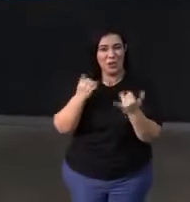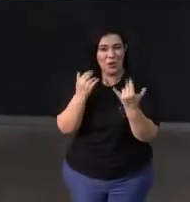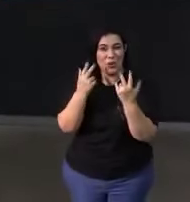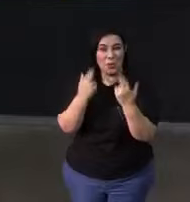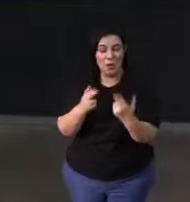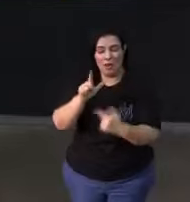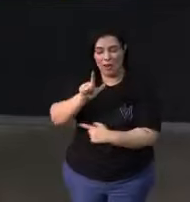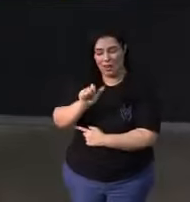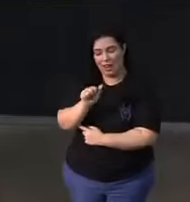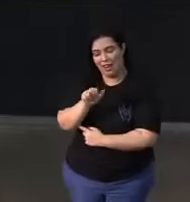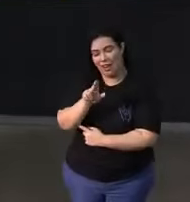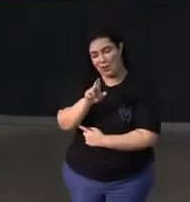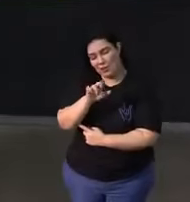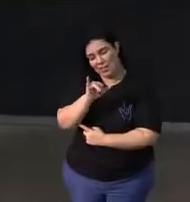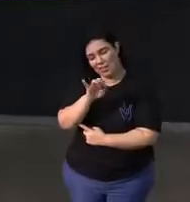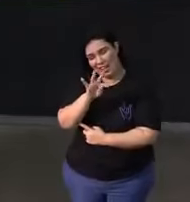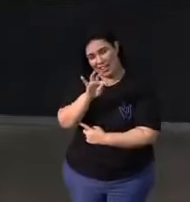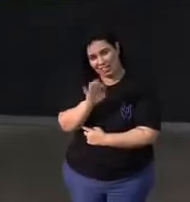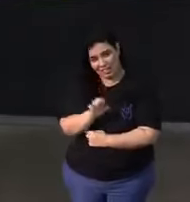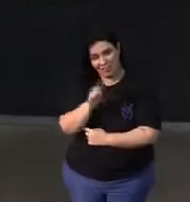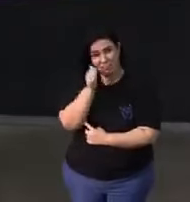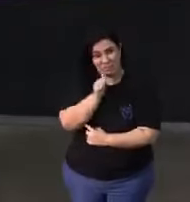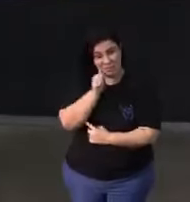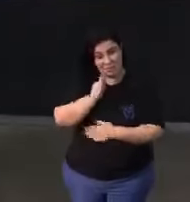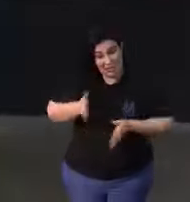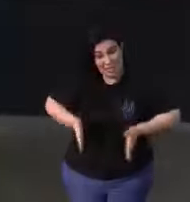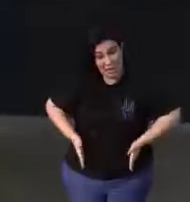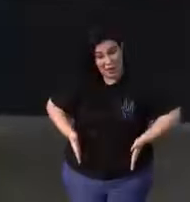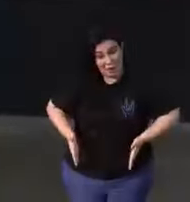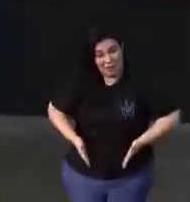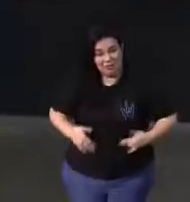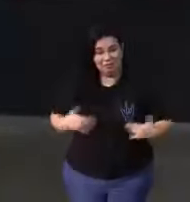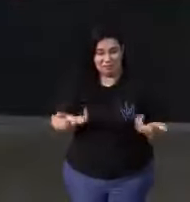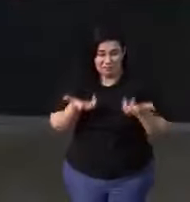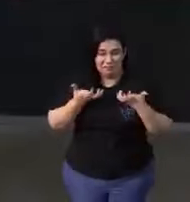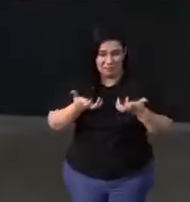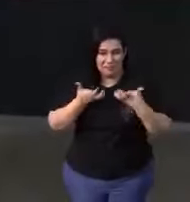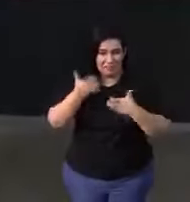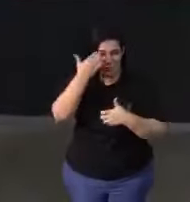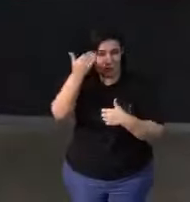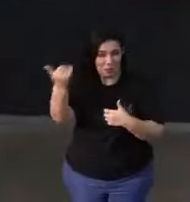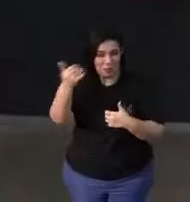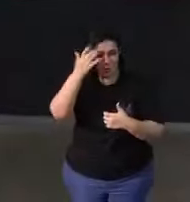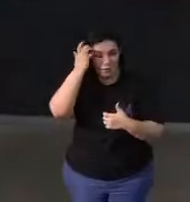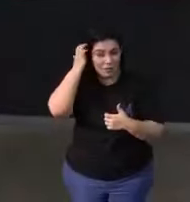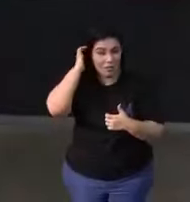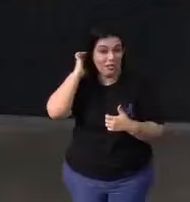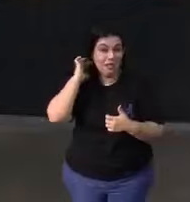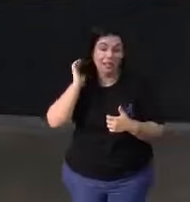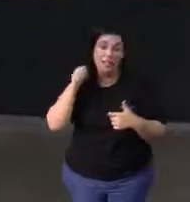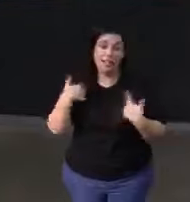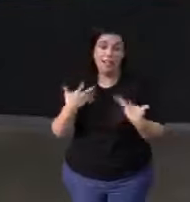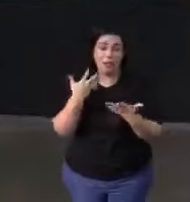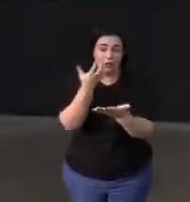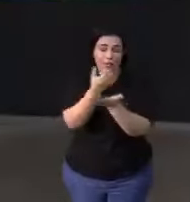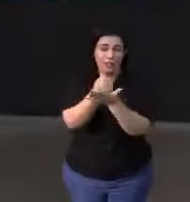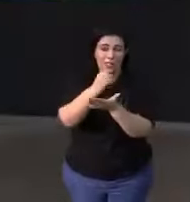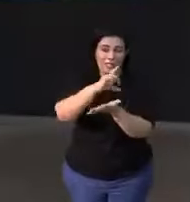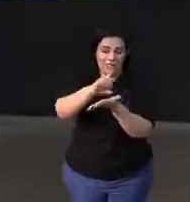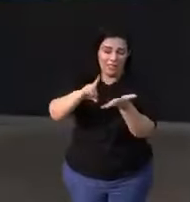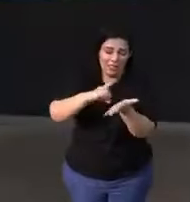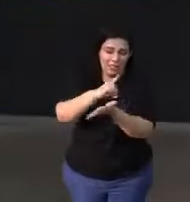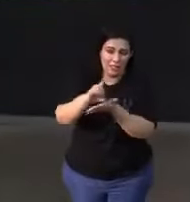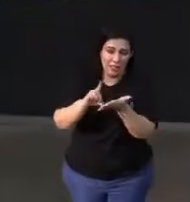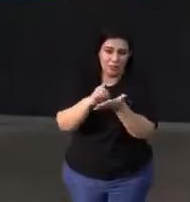calça comprida. Aleluia. Eu queria ser. E aí eu gravei esse CD,